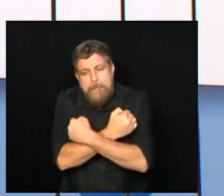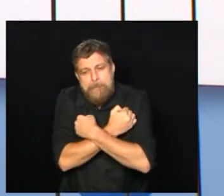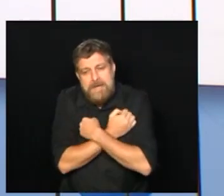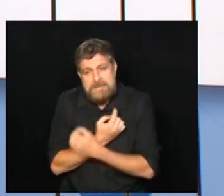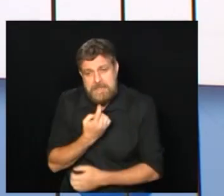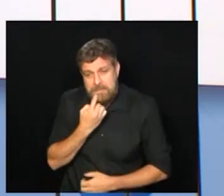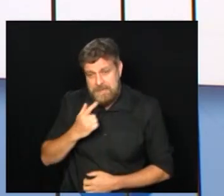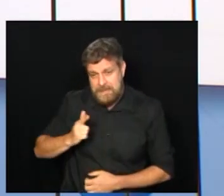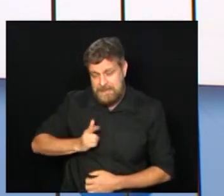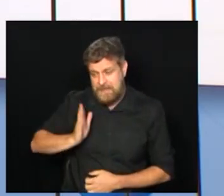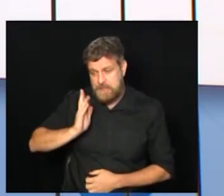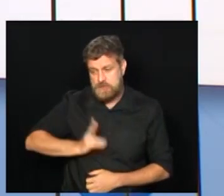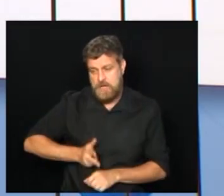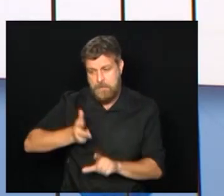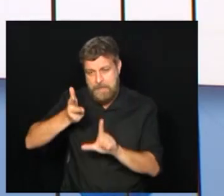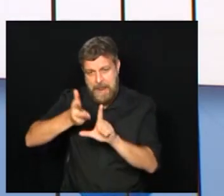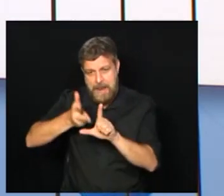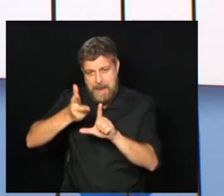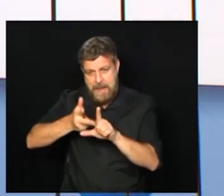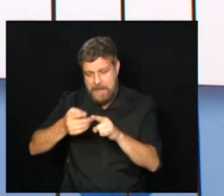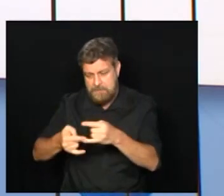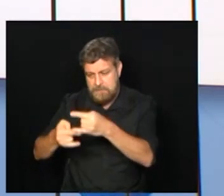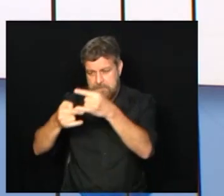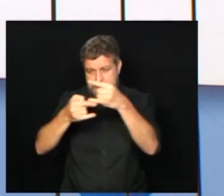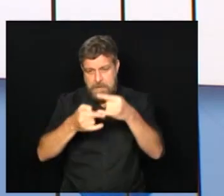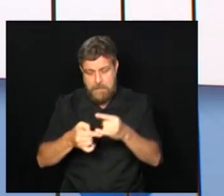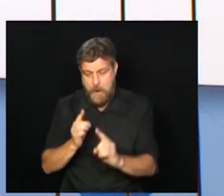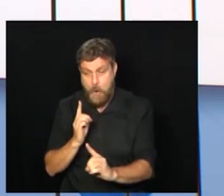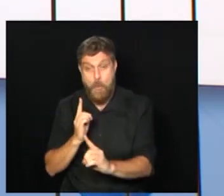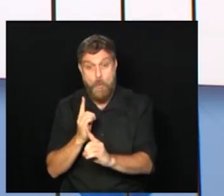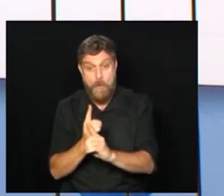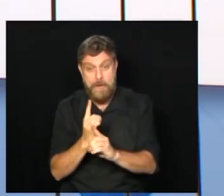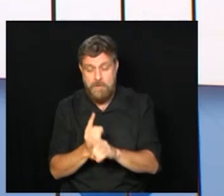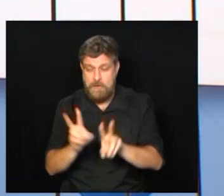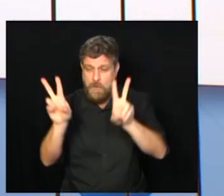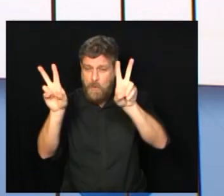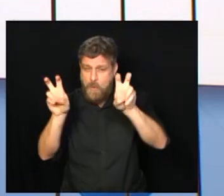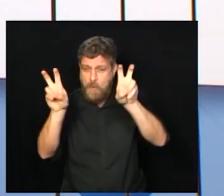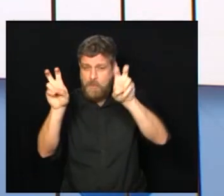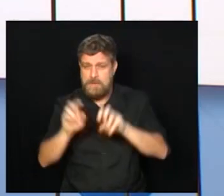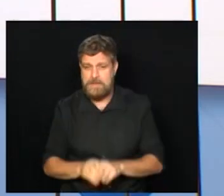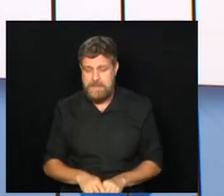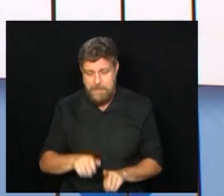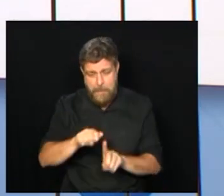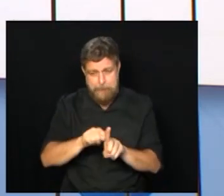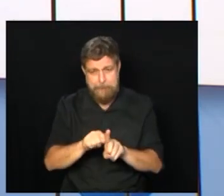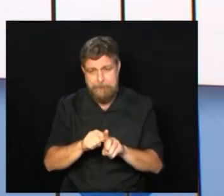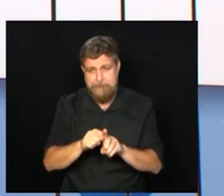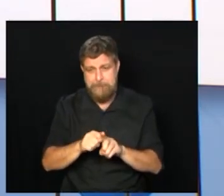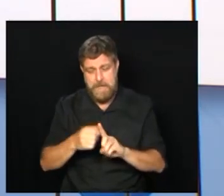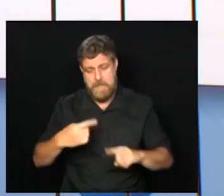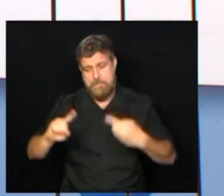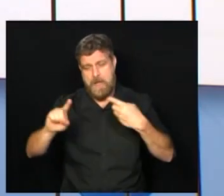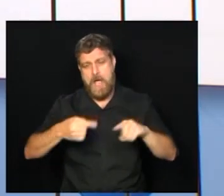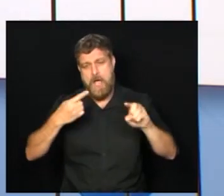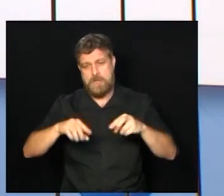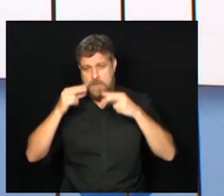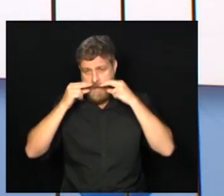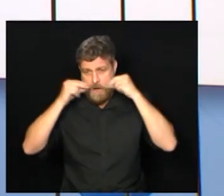já tem uma live que vai ser um encontro falando sobre a importância do mês de Carlos Gomes e também